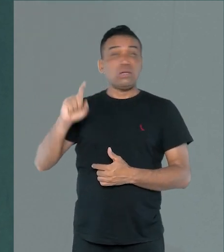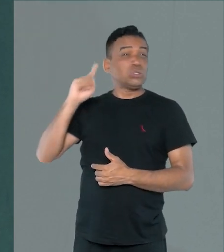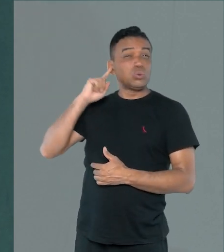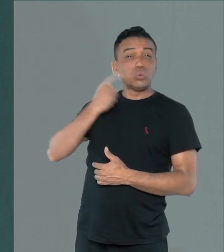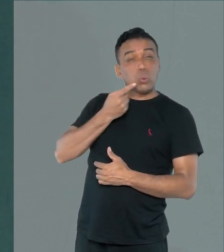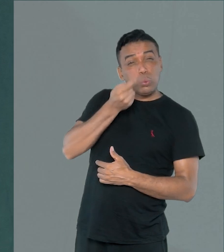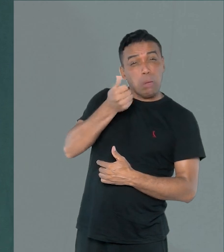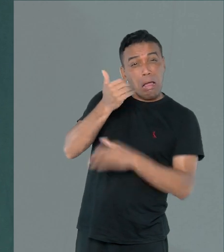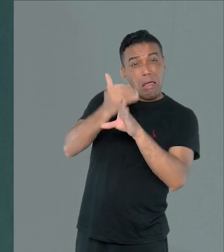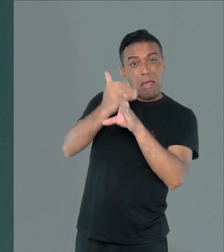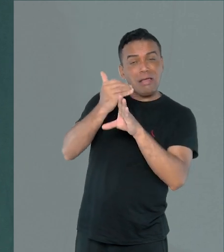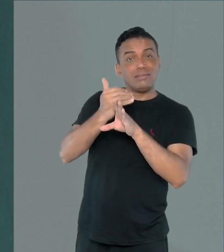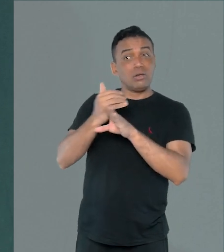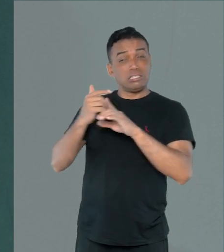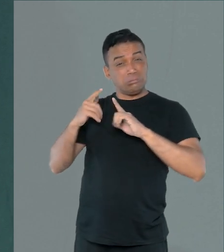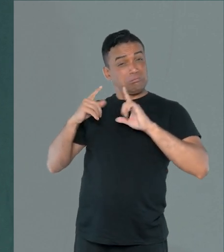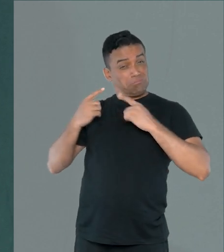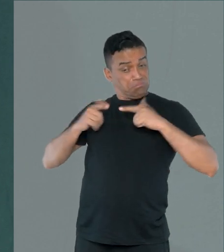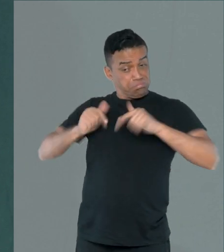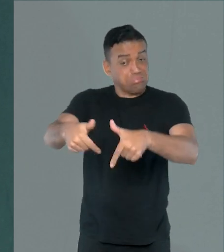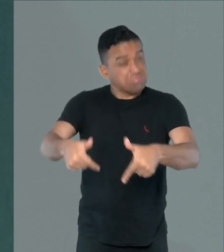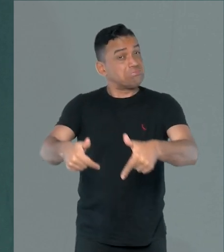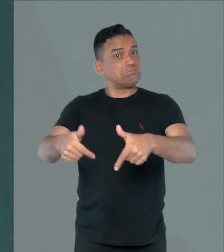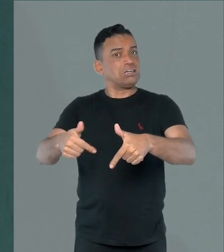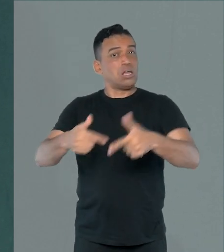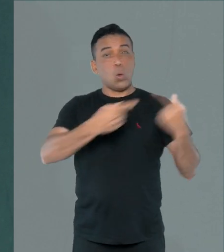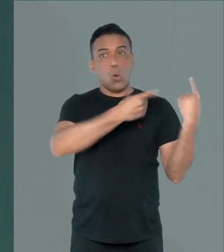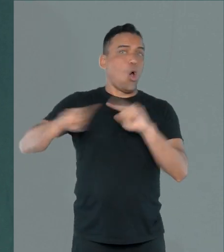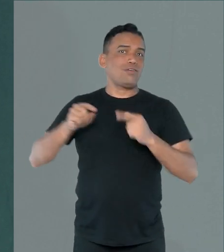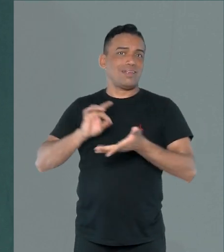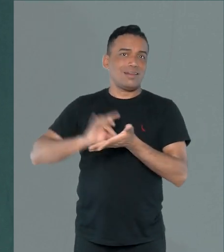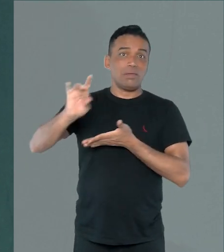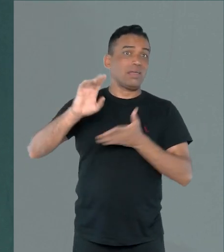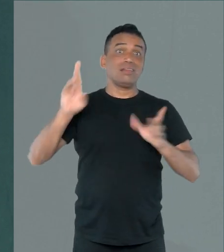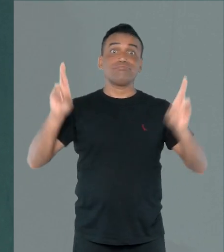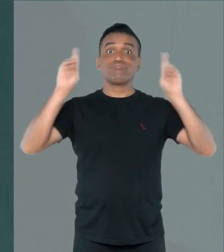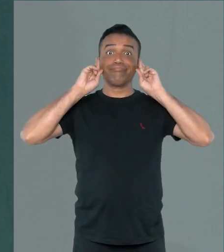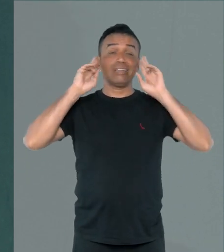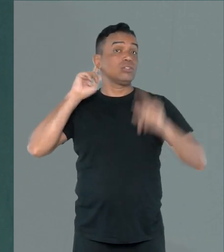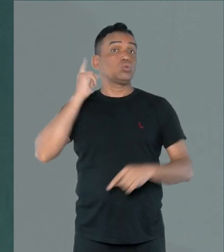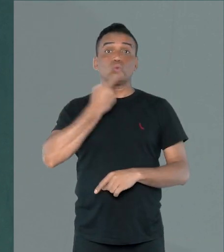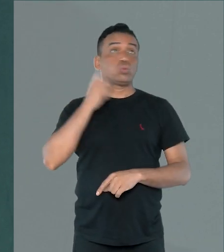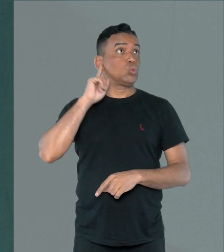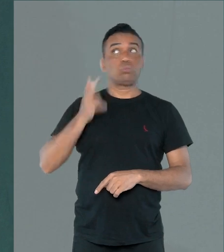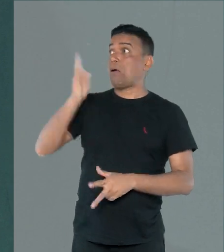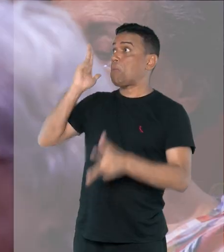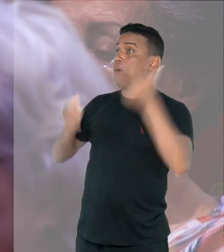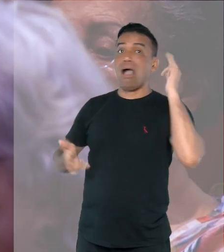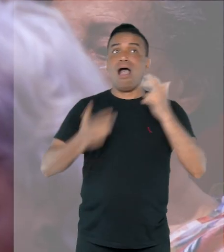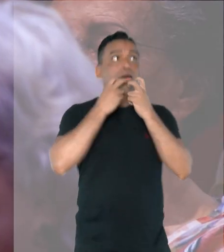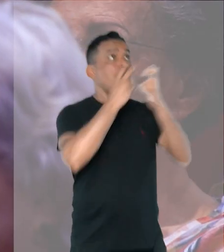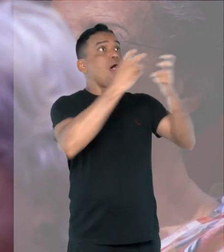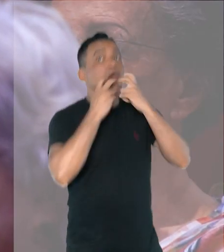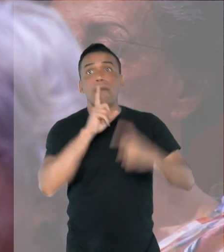se jogava sempre contra o inimigo com muito ímpeto, porque ele não ouvia nada. Então, não ouvia as balas passando, não ouvia os gritos